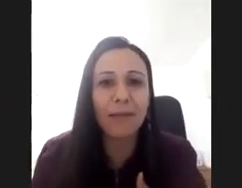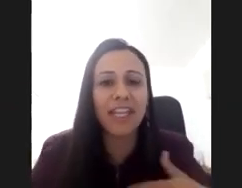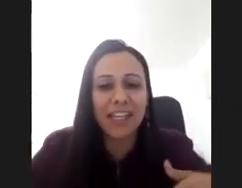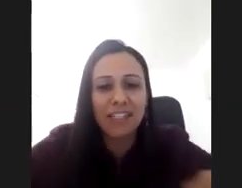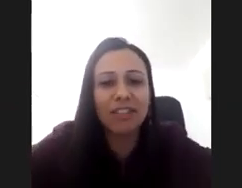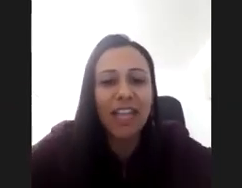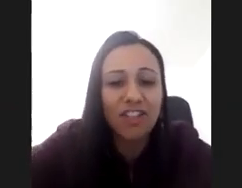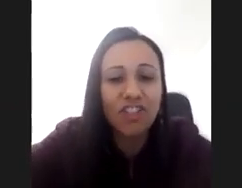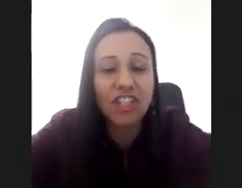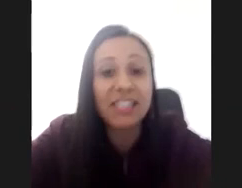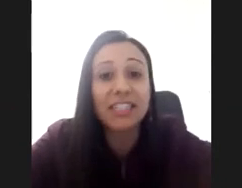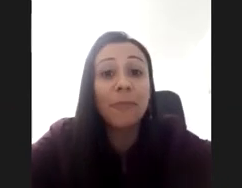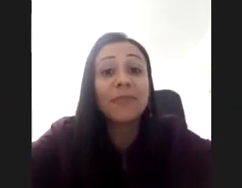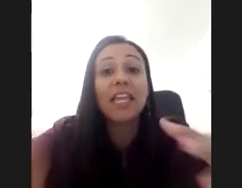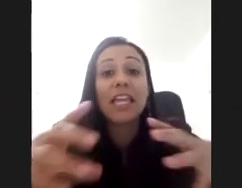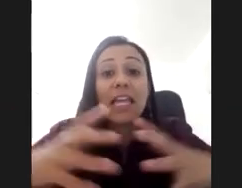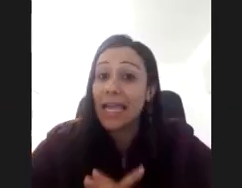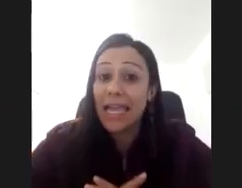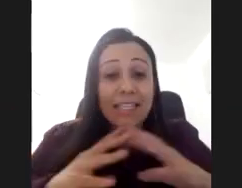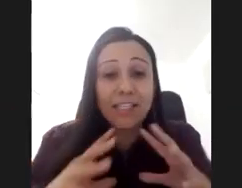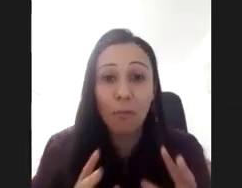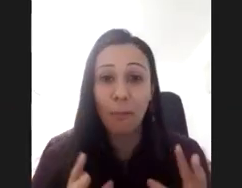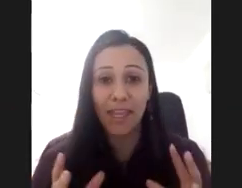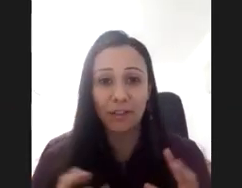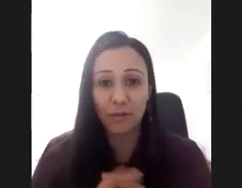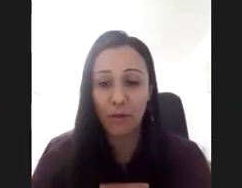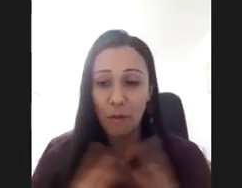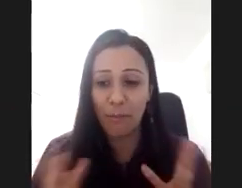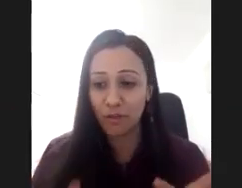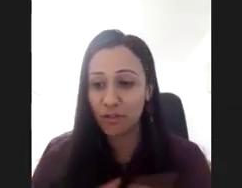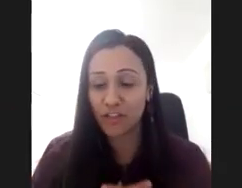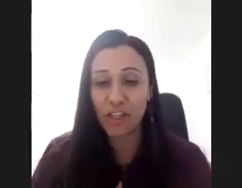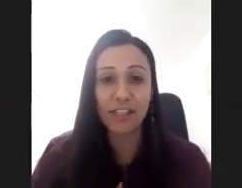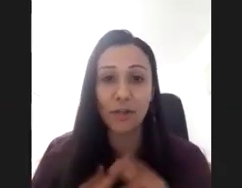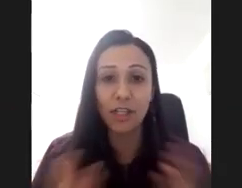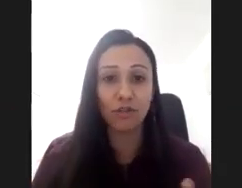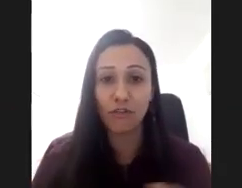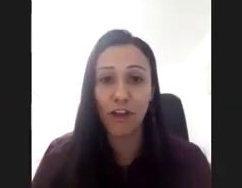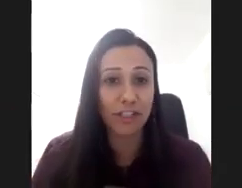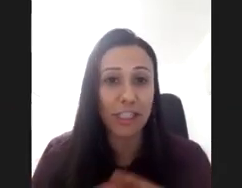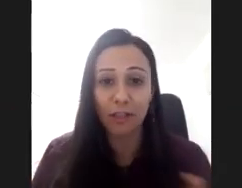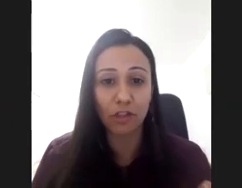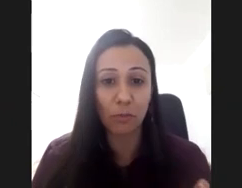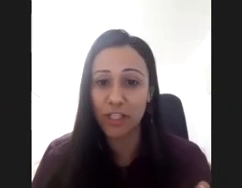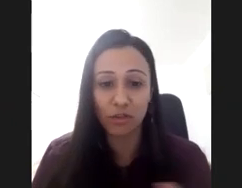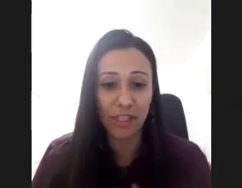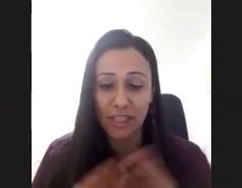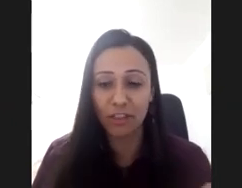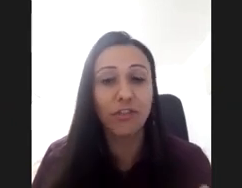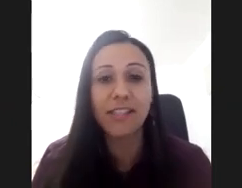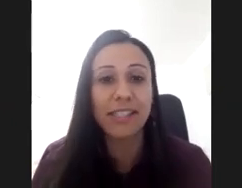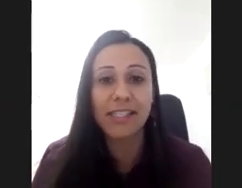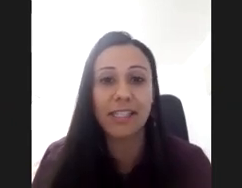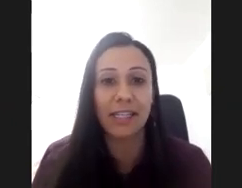ter mineração em terras indígenas. Então, esse momento é um momento de a gente se unir com os diversos espectros políticos nessa